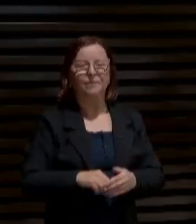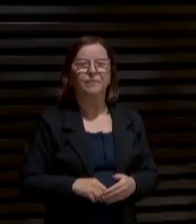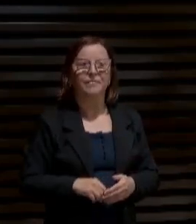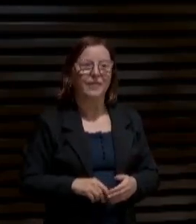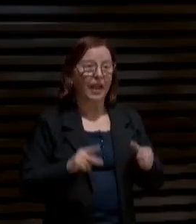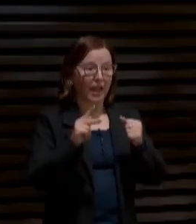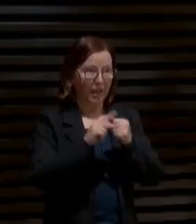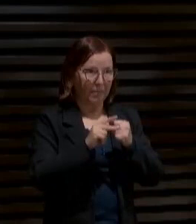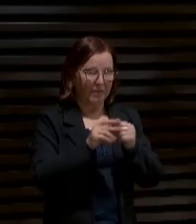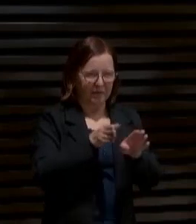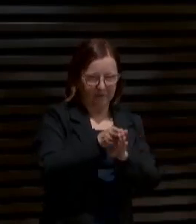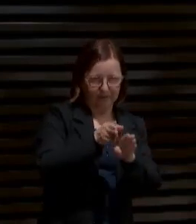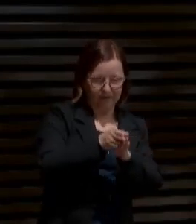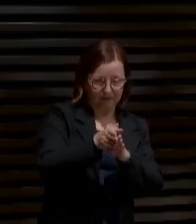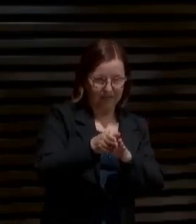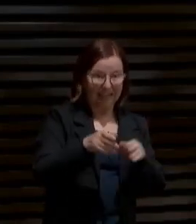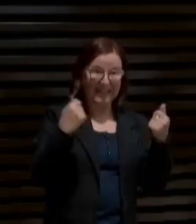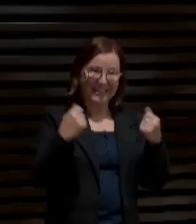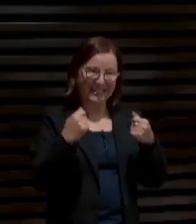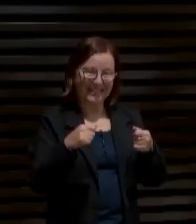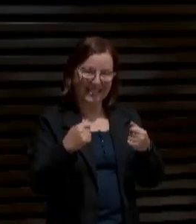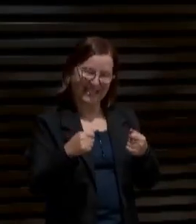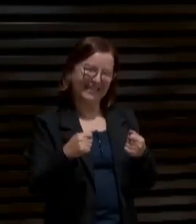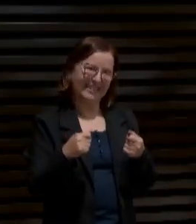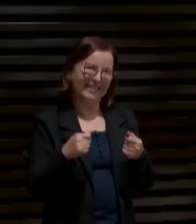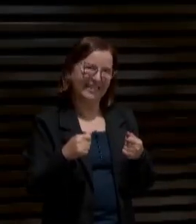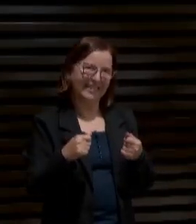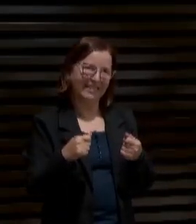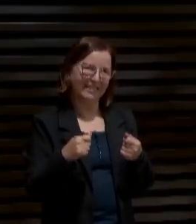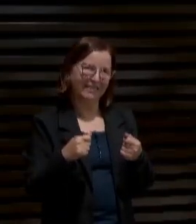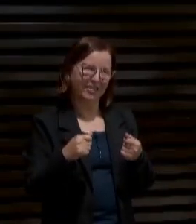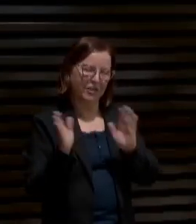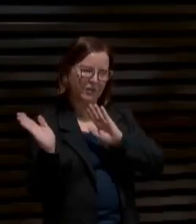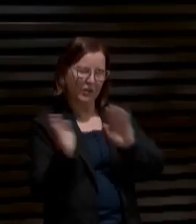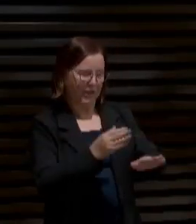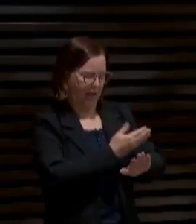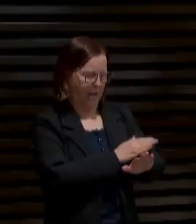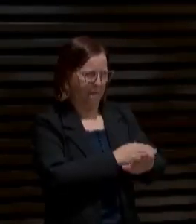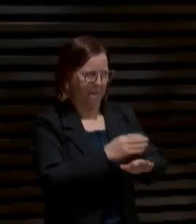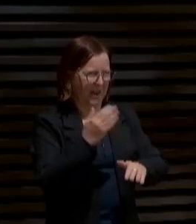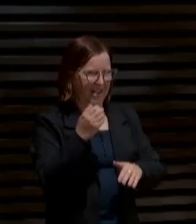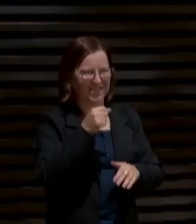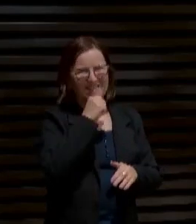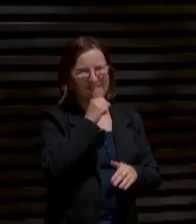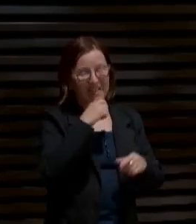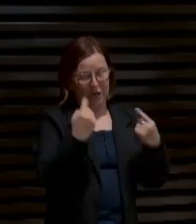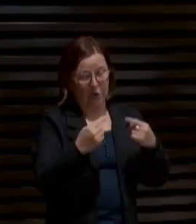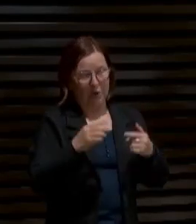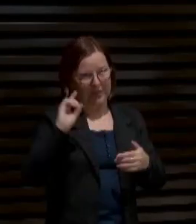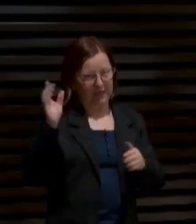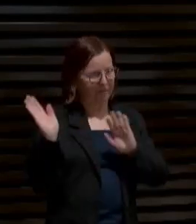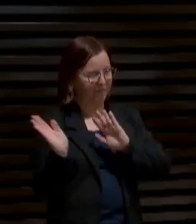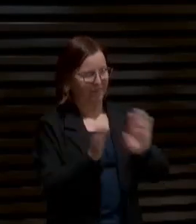sobre essa necessidade de abandonar as práticas antigas contrárias a Deus e